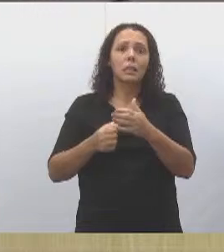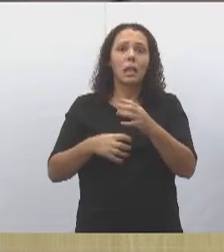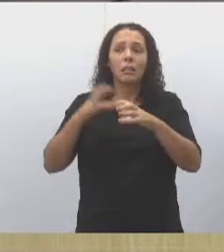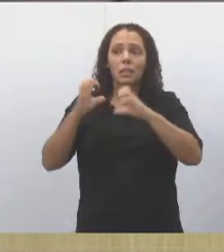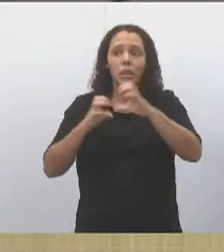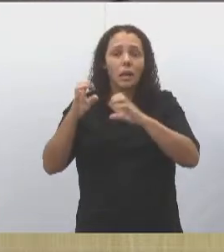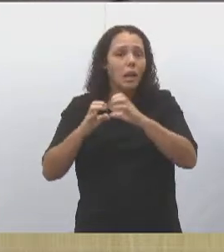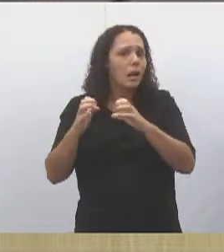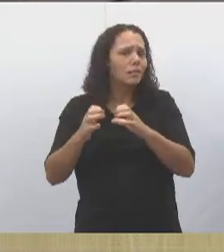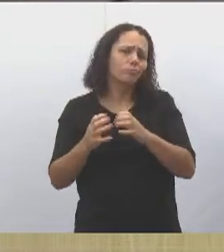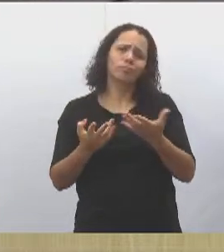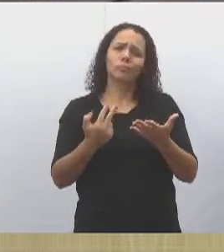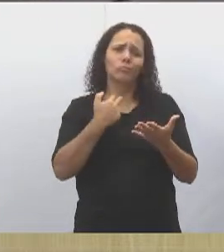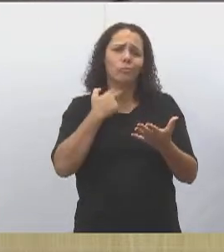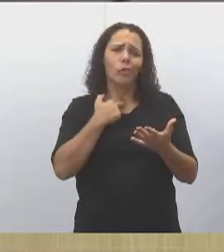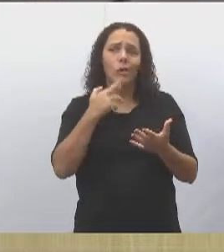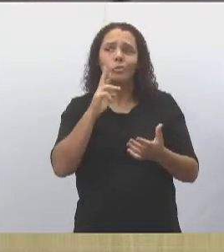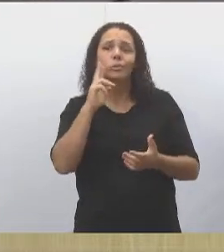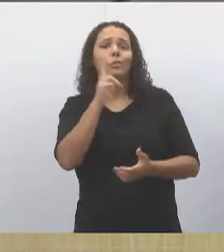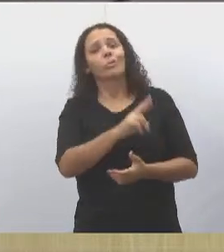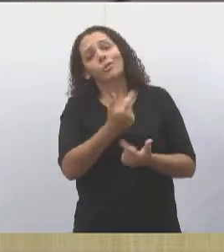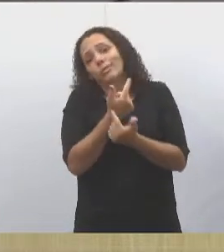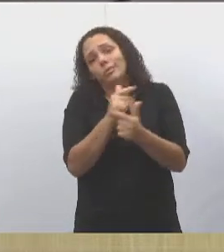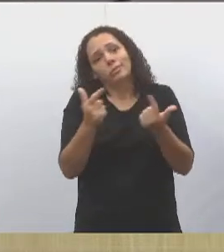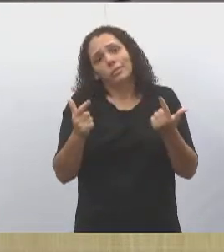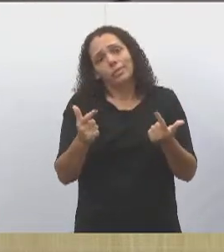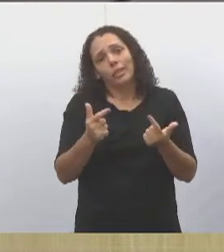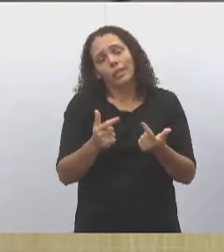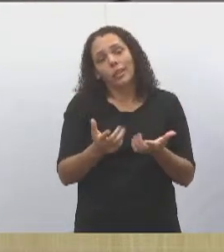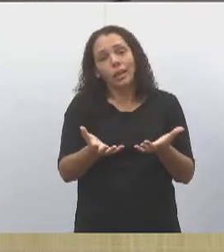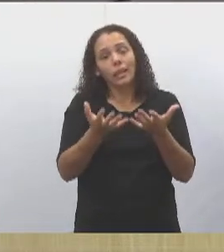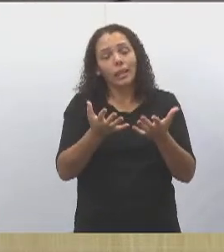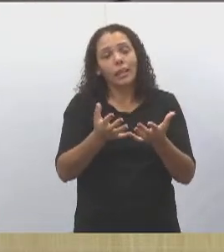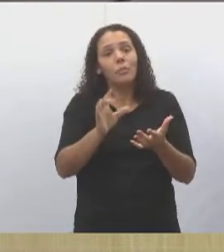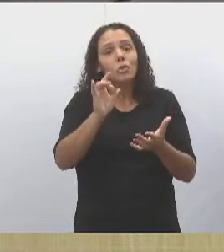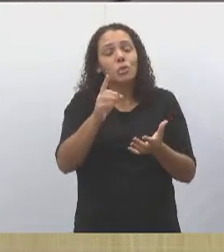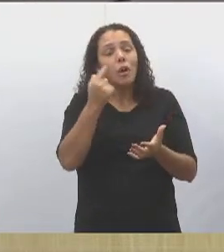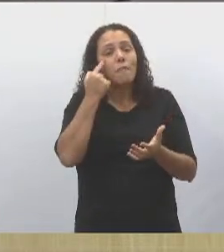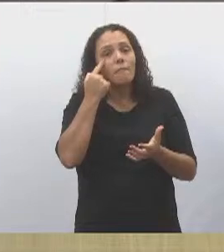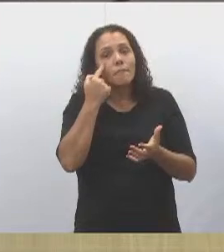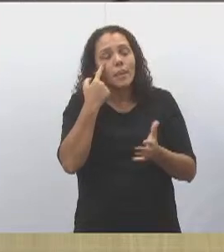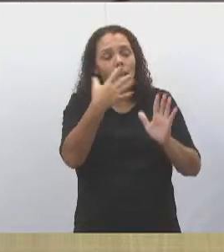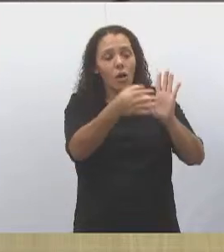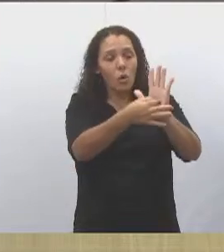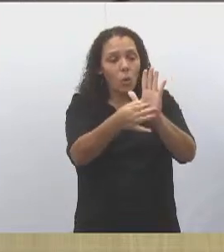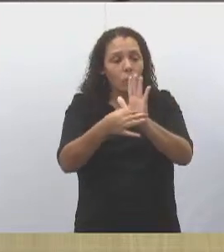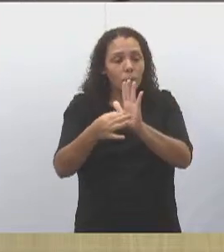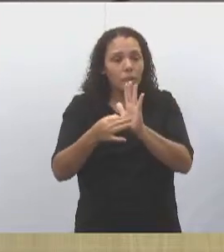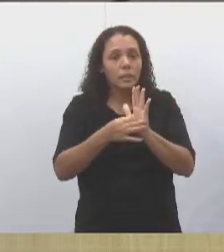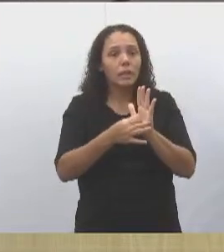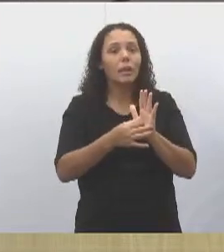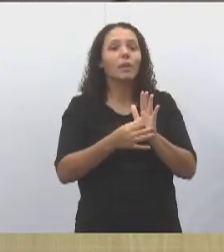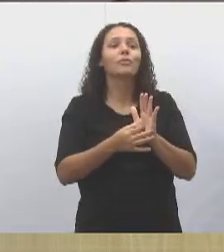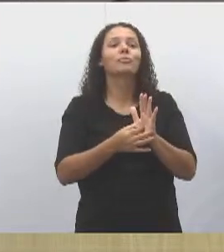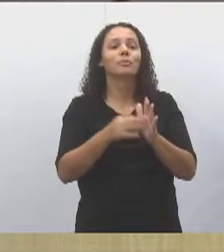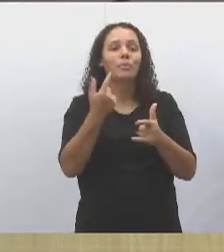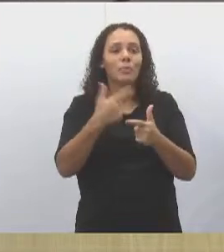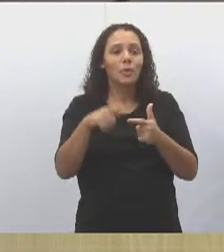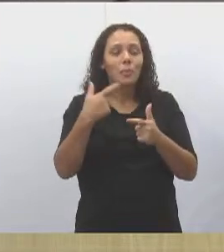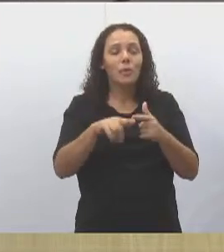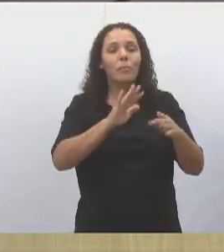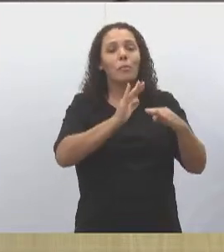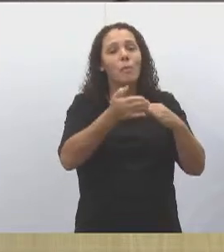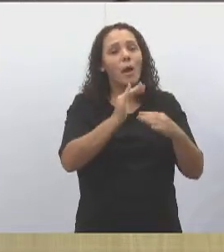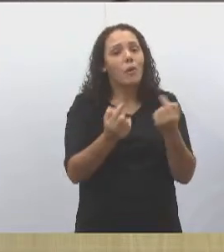ter resposta. Então, é isso que a gente está fazendo aqui. Quais são as reivindicações? Veranejal já protocolou um documento com todos nós vereadores, estamos